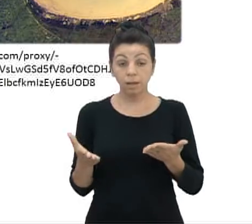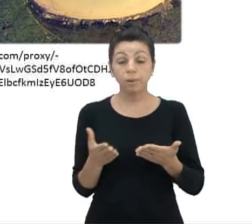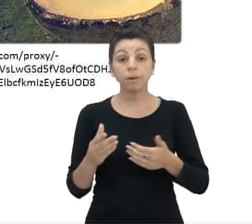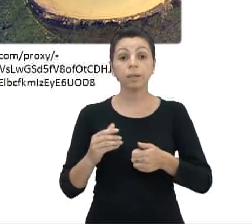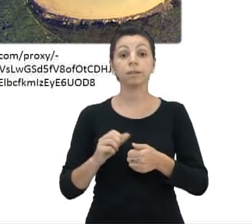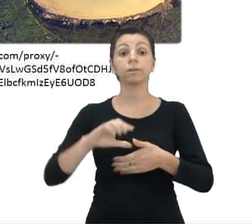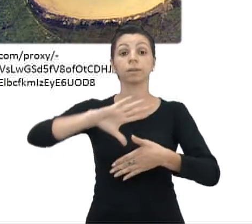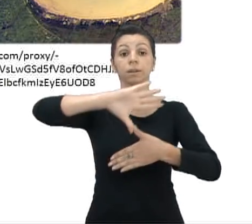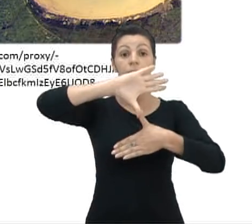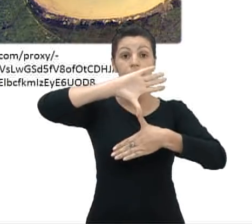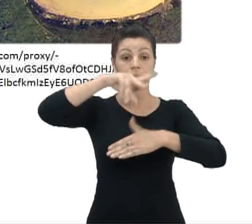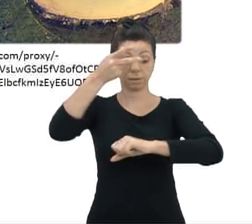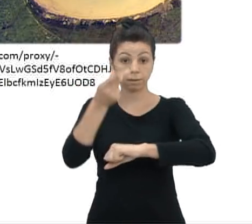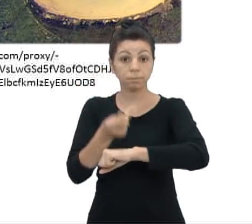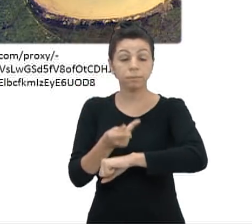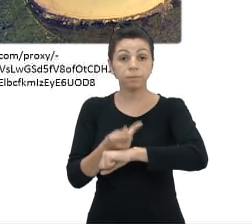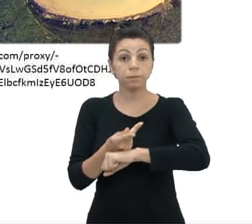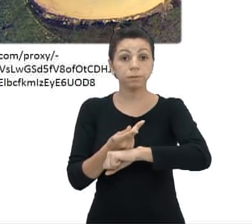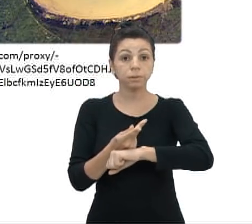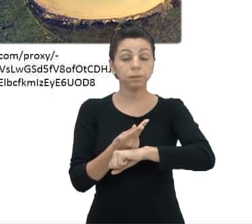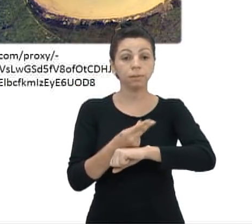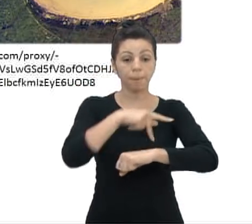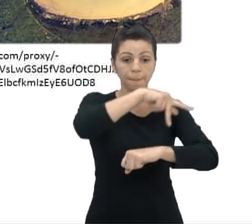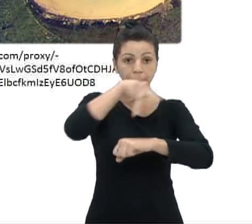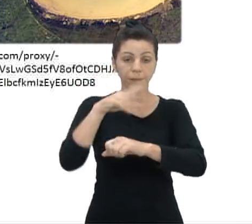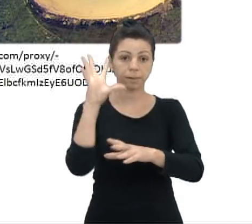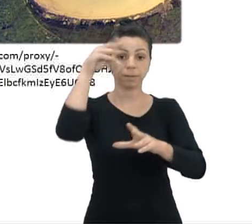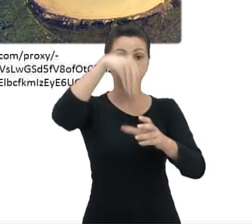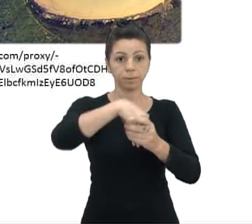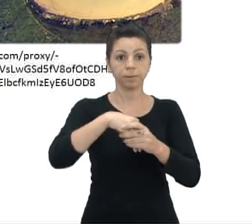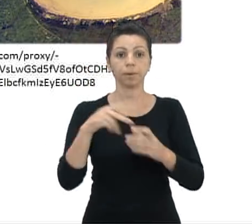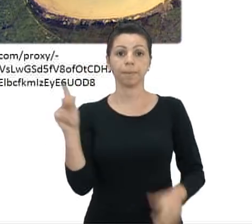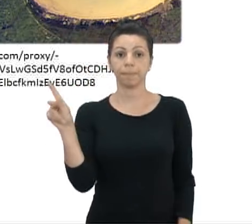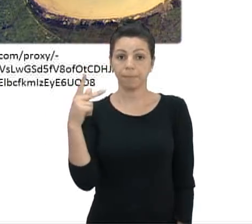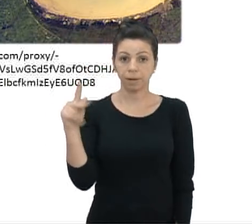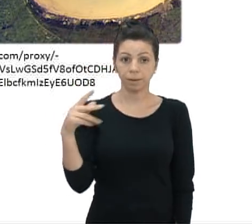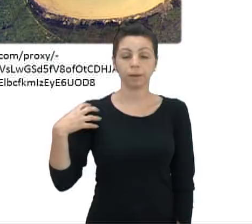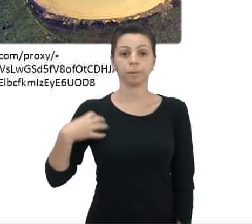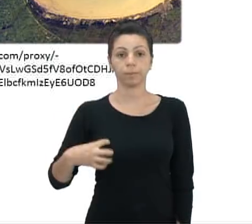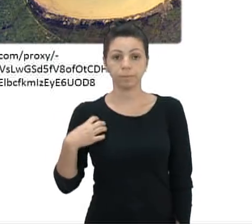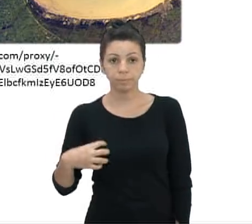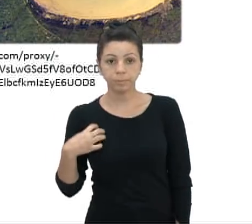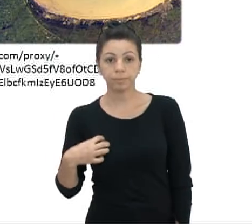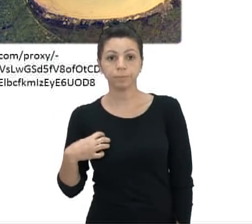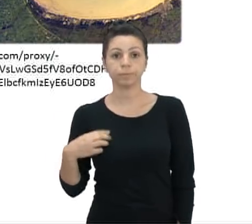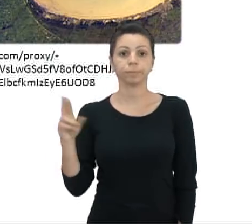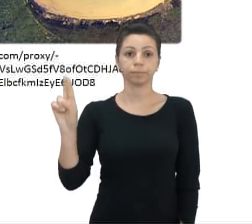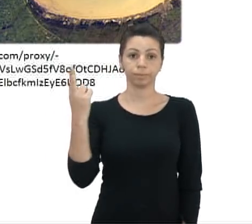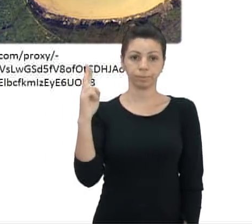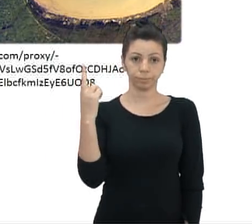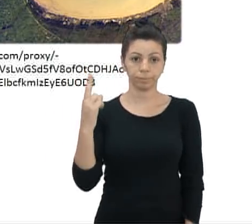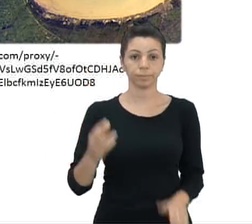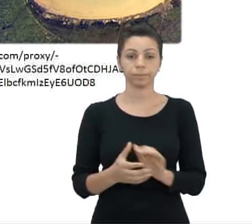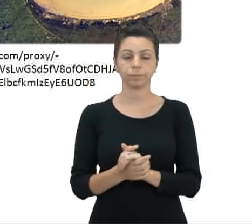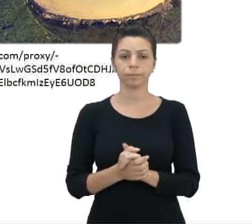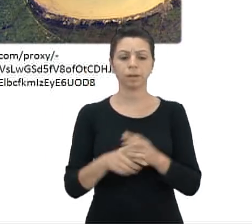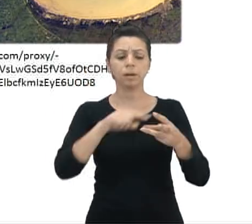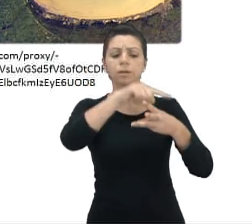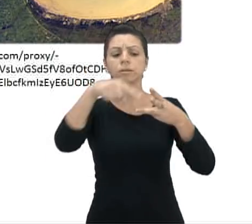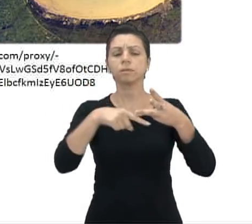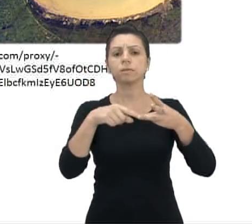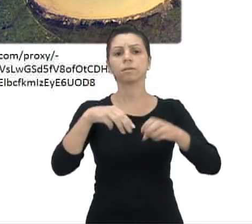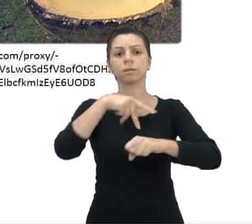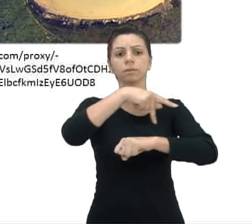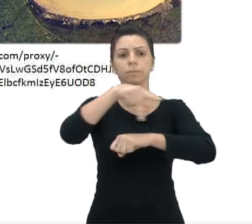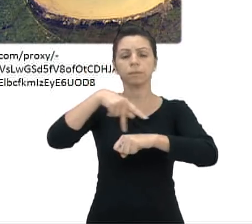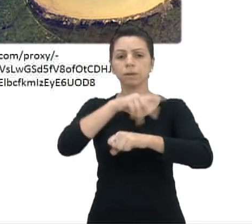são os países que compõem a América Latina? Paraguai, Argentina e Uruguai. E esses três países, eles